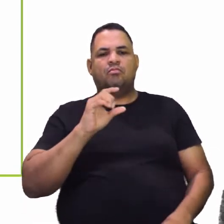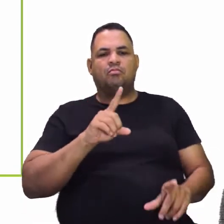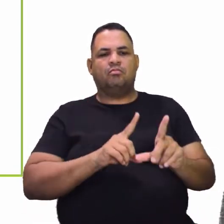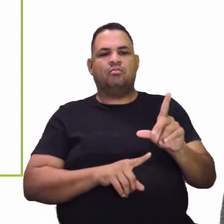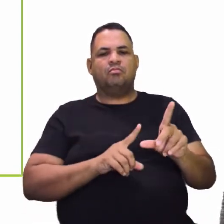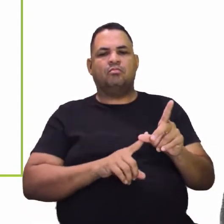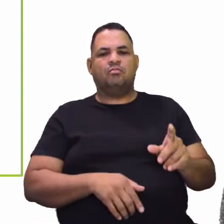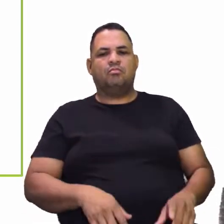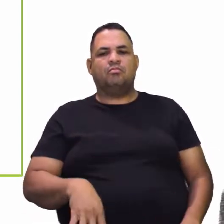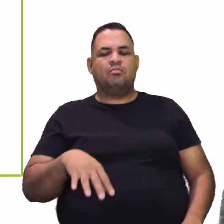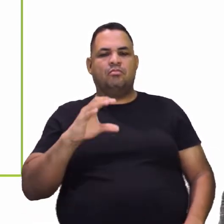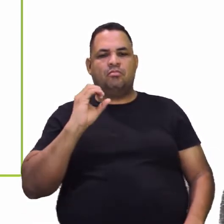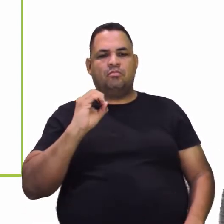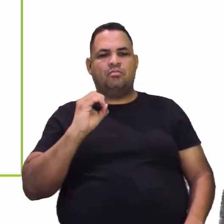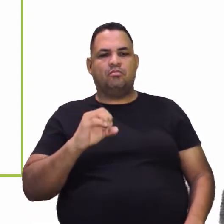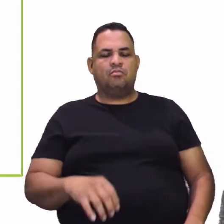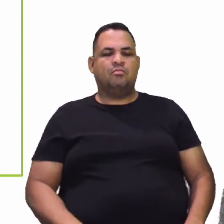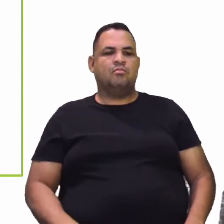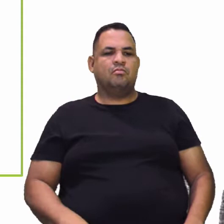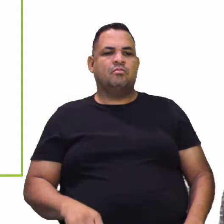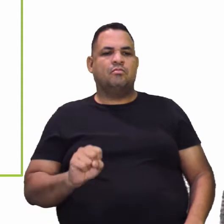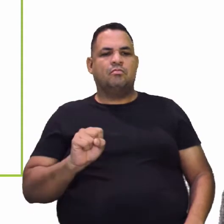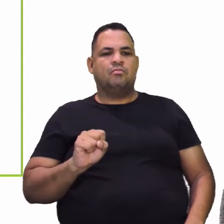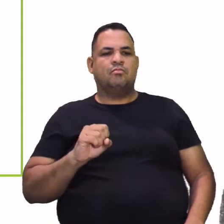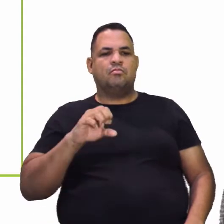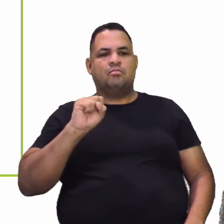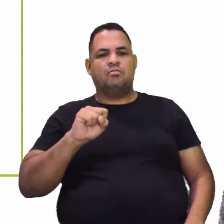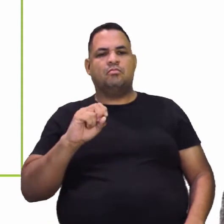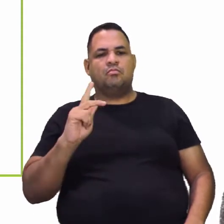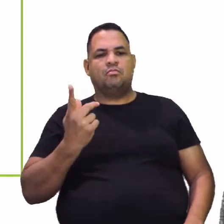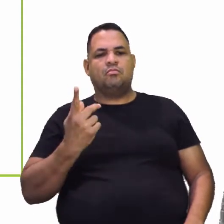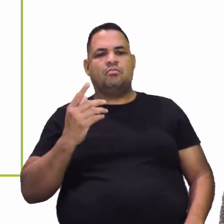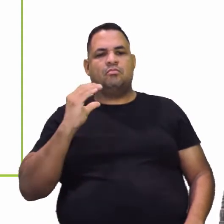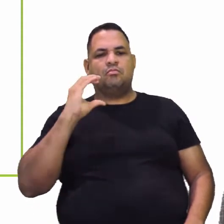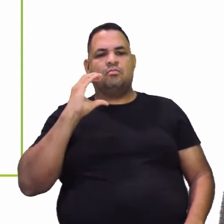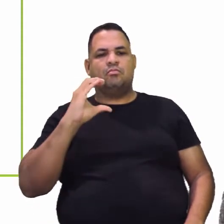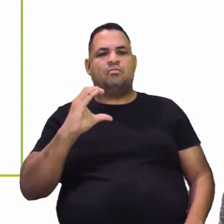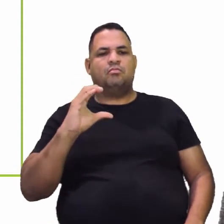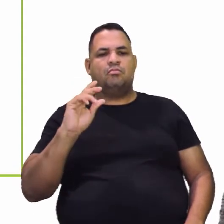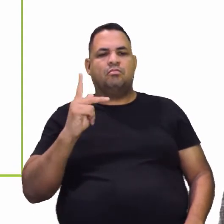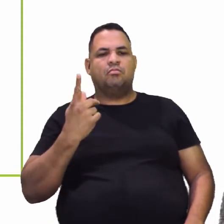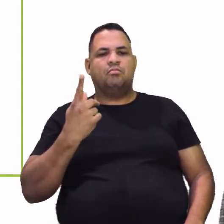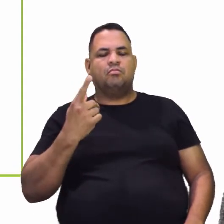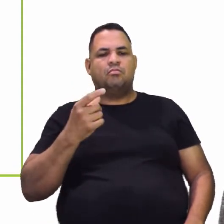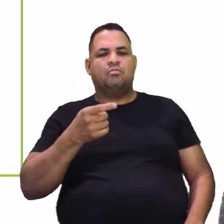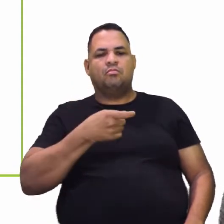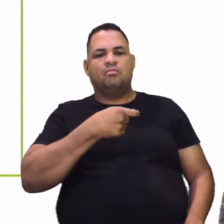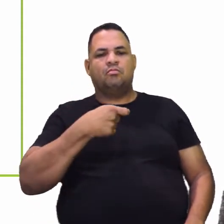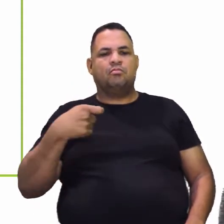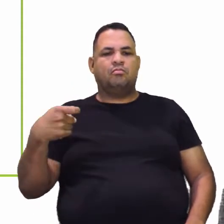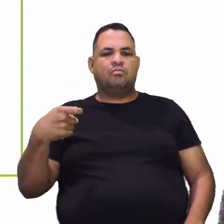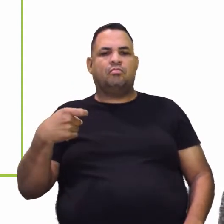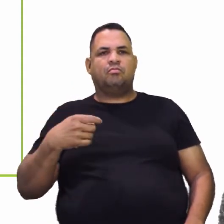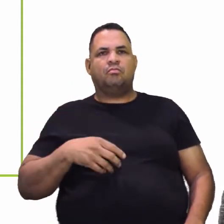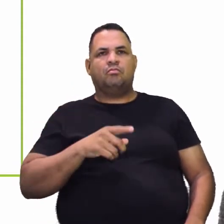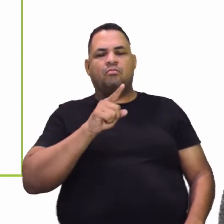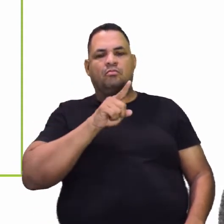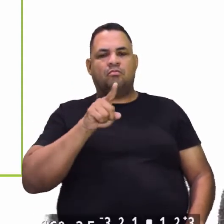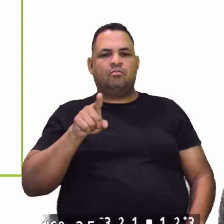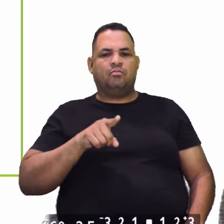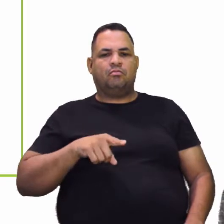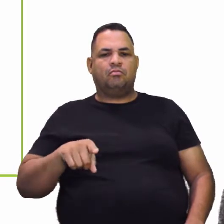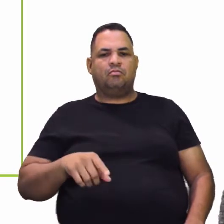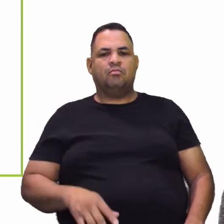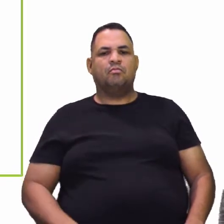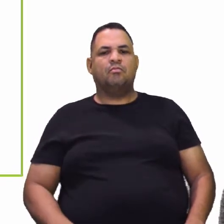com a letra O, S, SH, CH, X